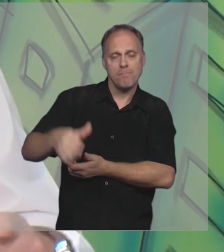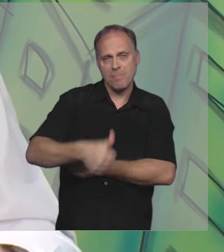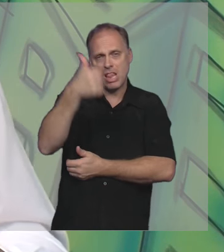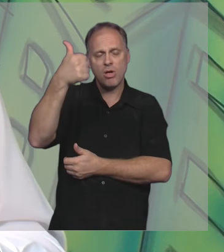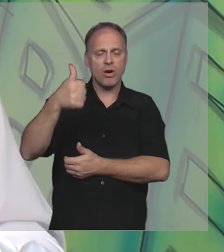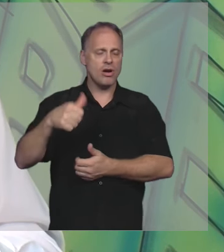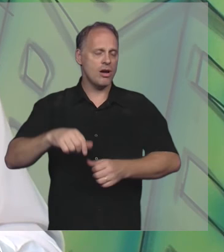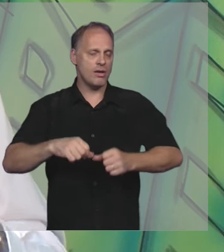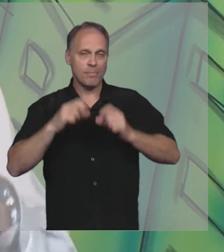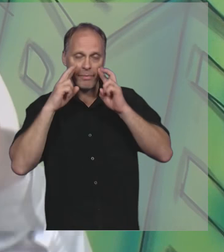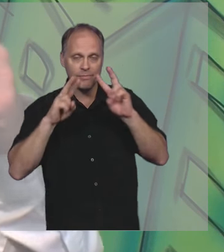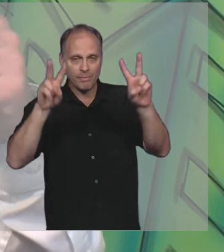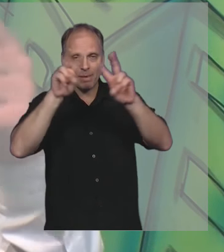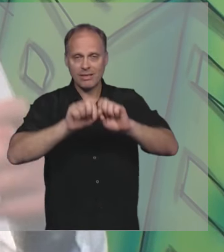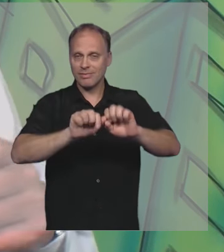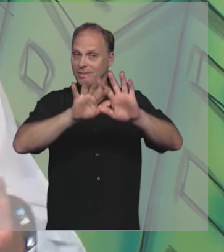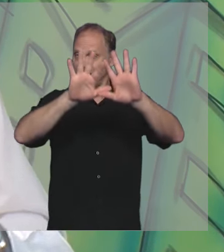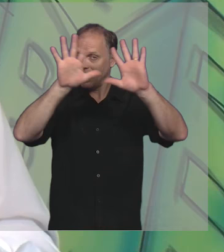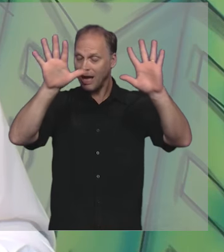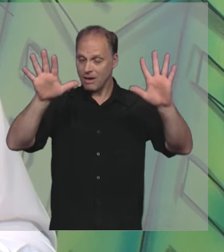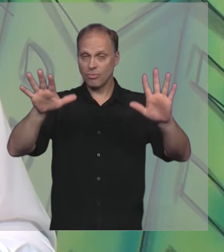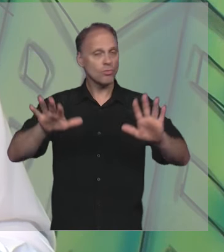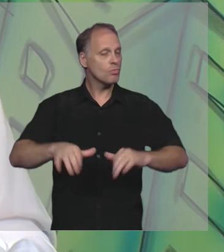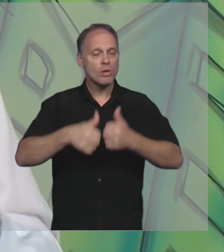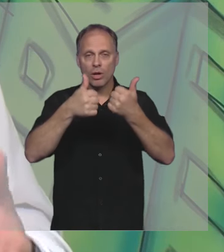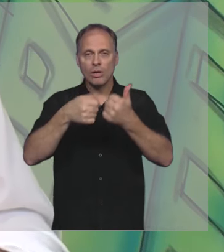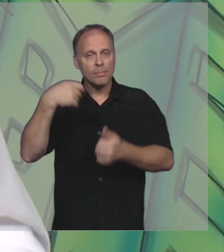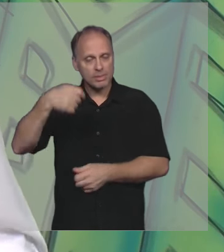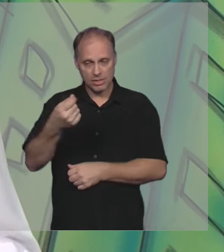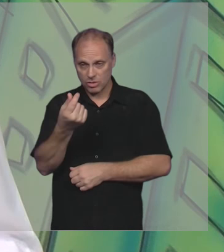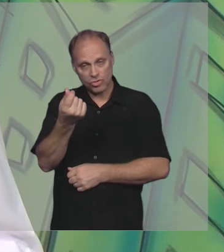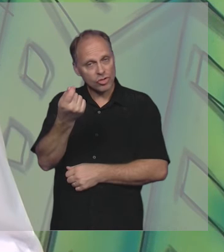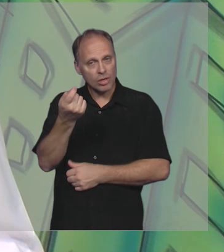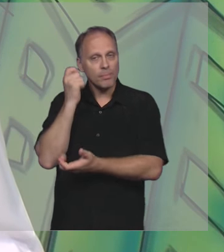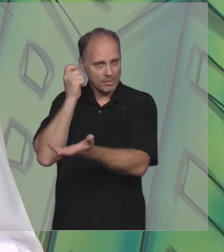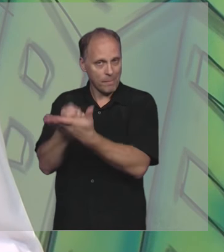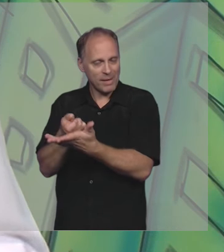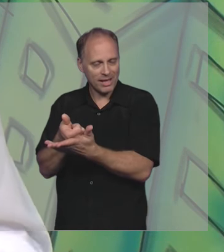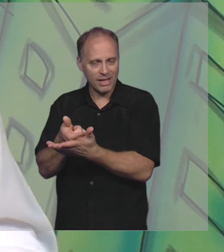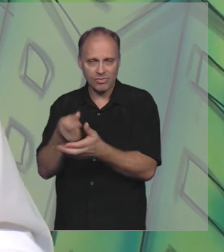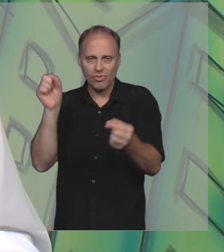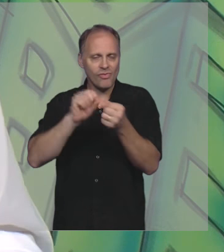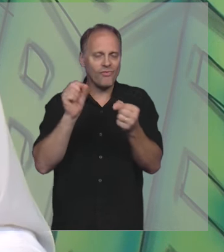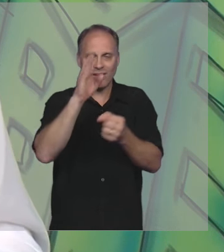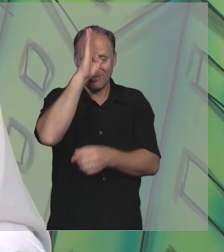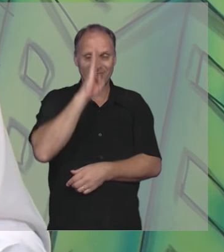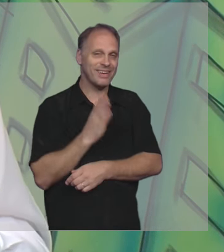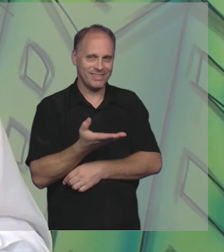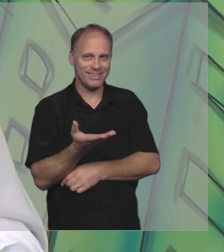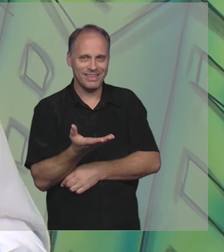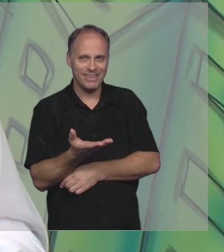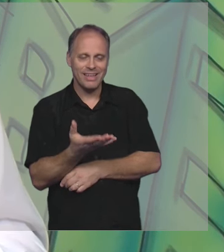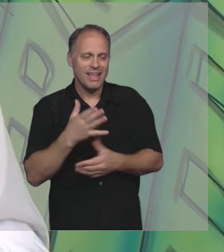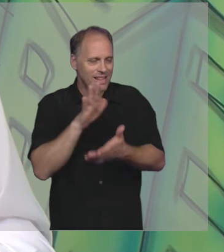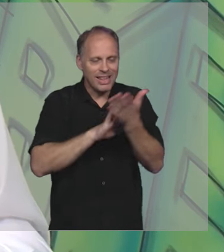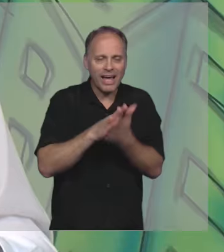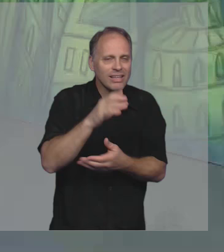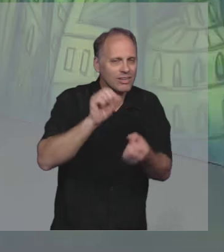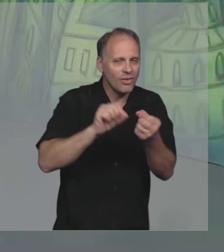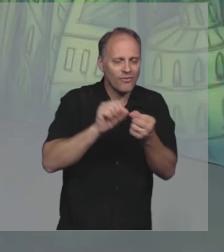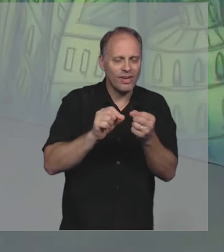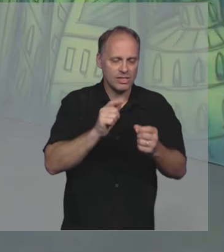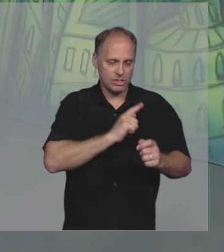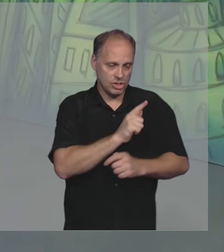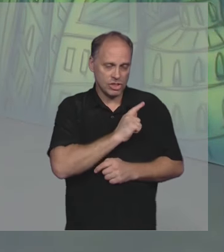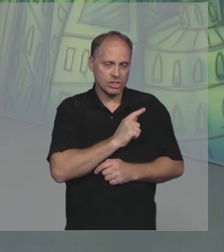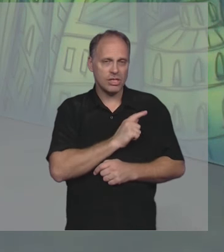com mais resolutibilidade, com mais eficiência. Tu precisa de investimento. Tu não faz hoje, nada que tu queira fazer em termos